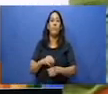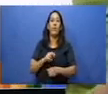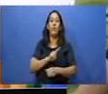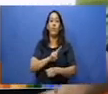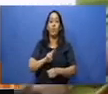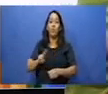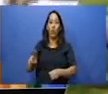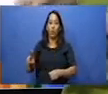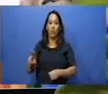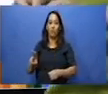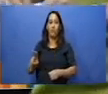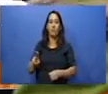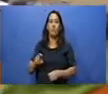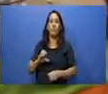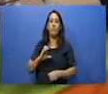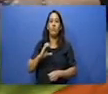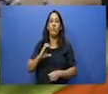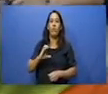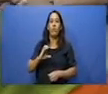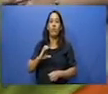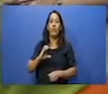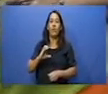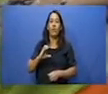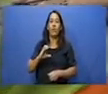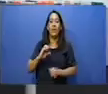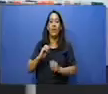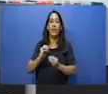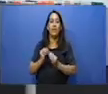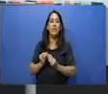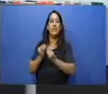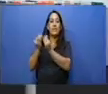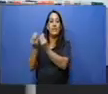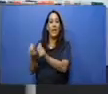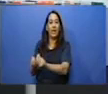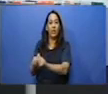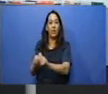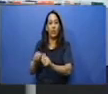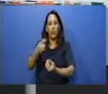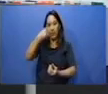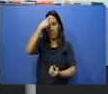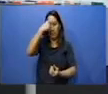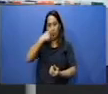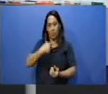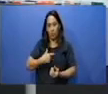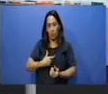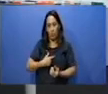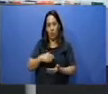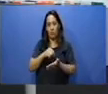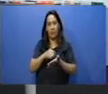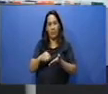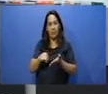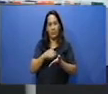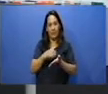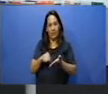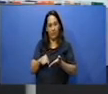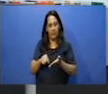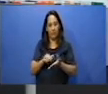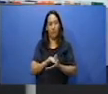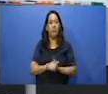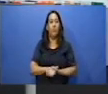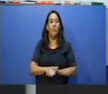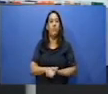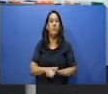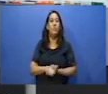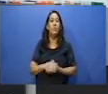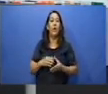da notícia. Quando a gente leu um texto que está num livro, a gente chamava de bibliografia. Com a expansão